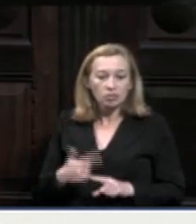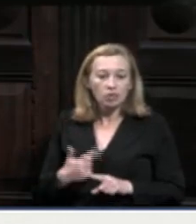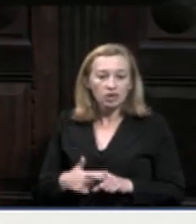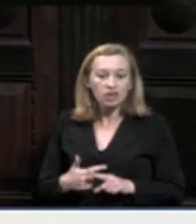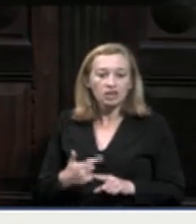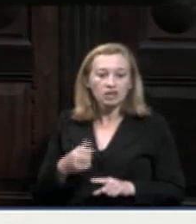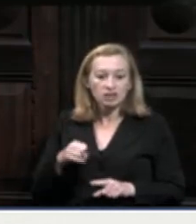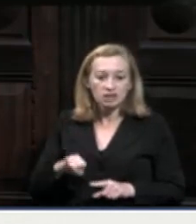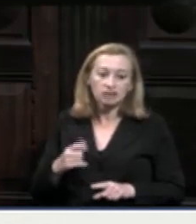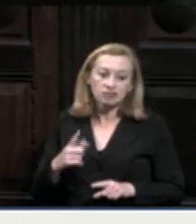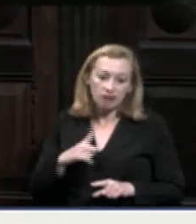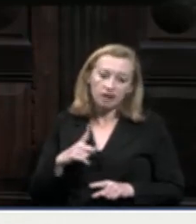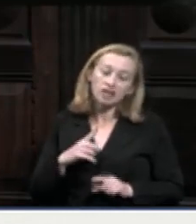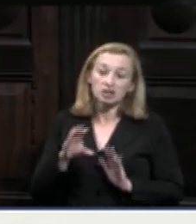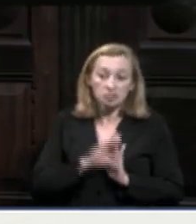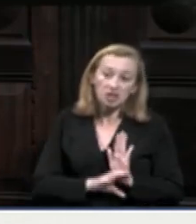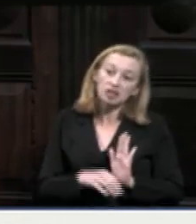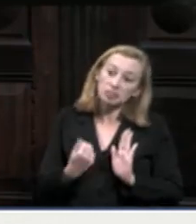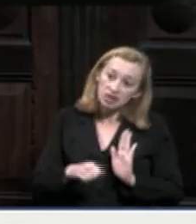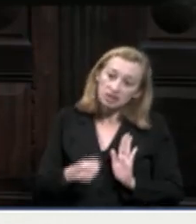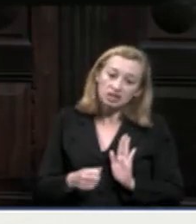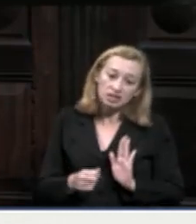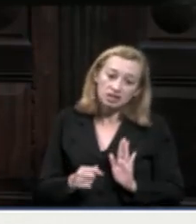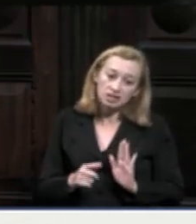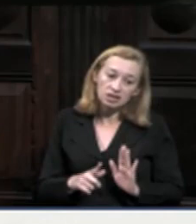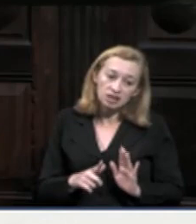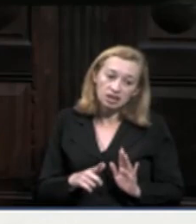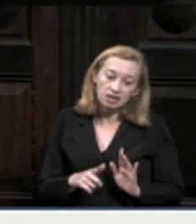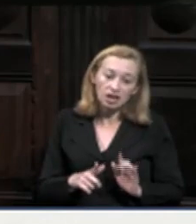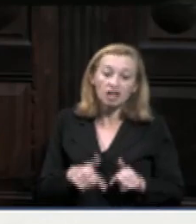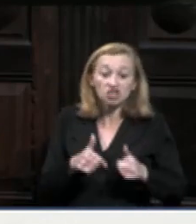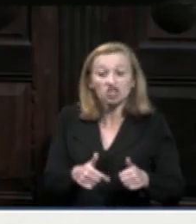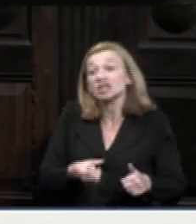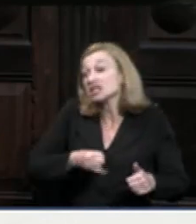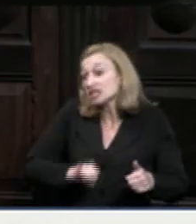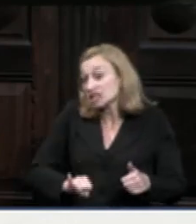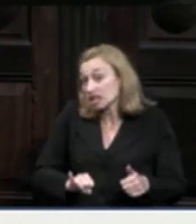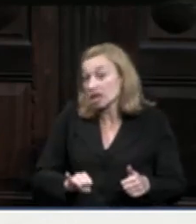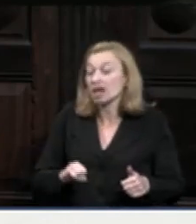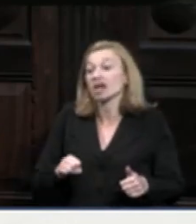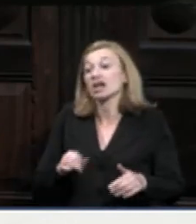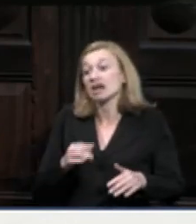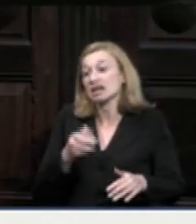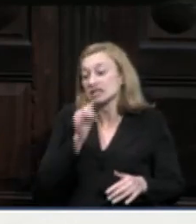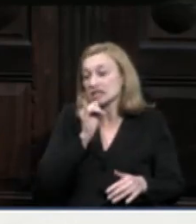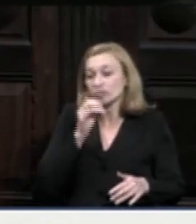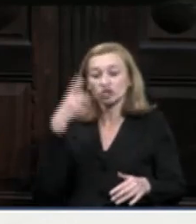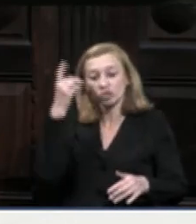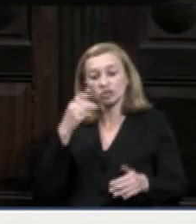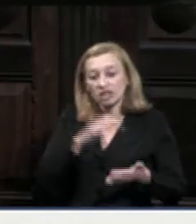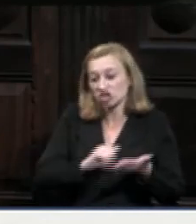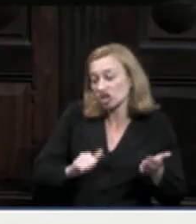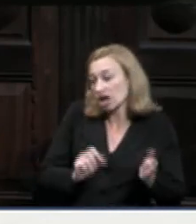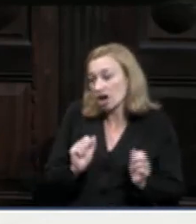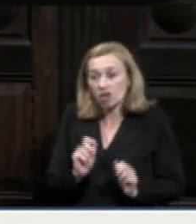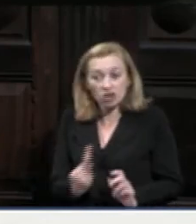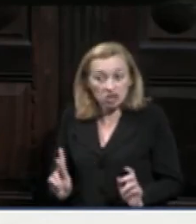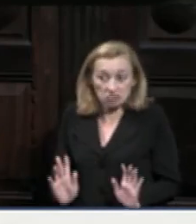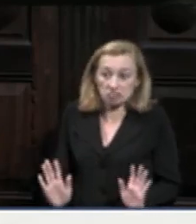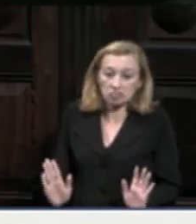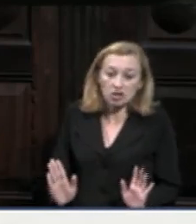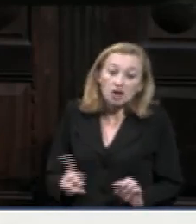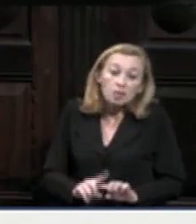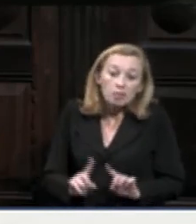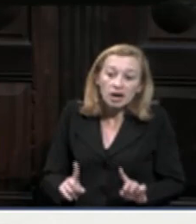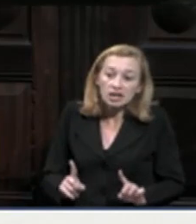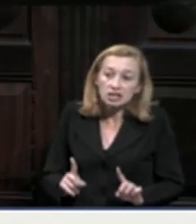sobre as emendas, a não ser quando os autores retiram, que não é o caso, porque os autores não estão